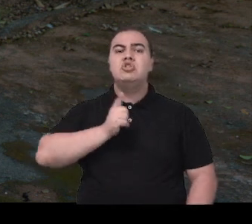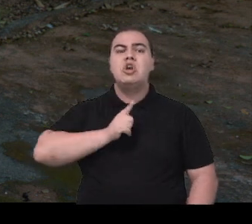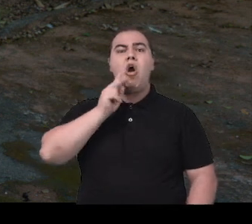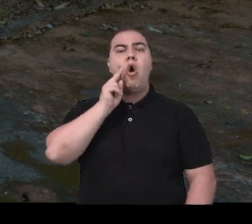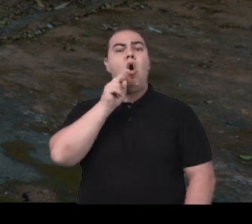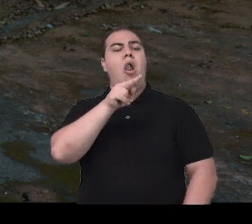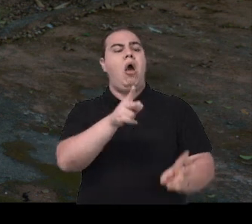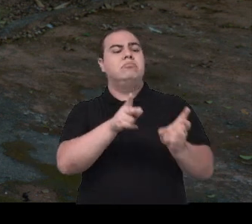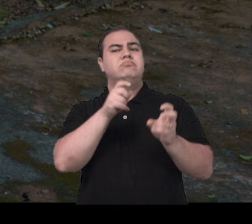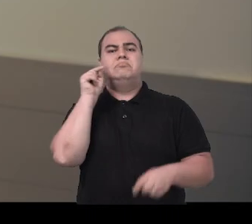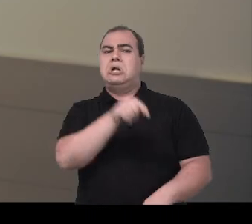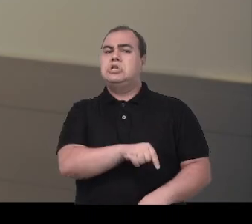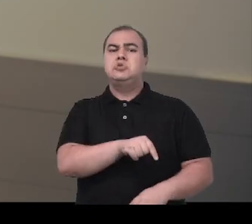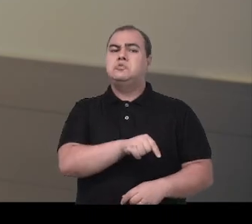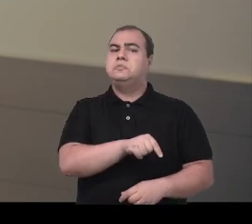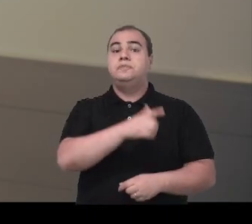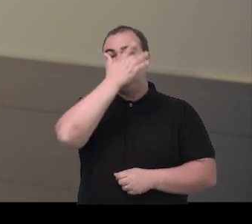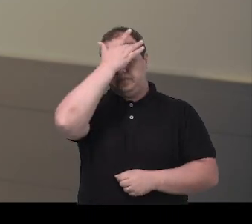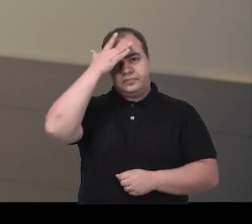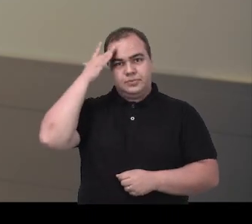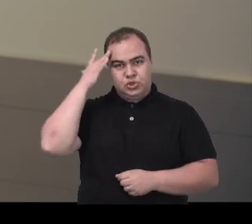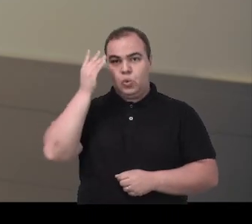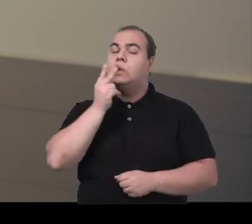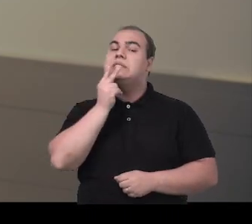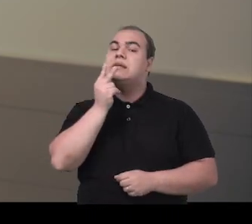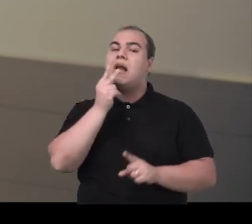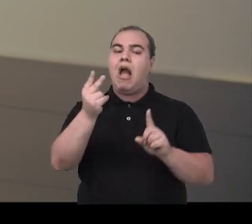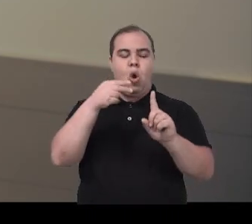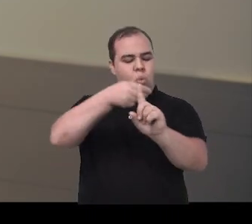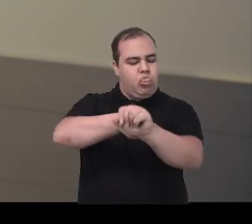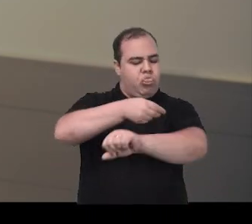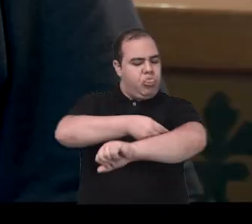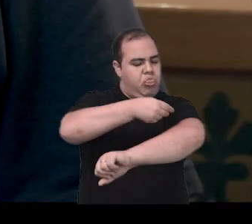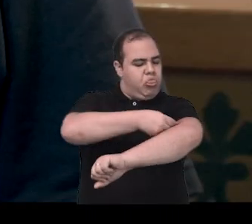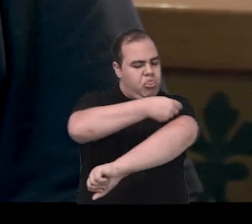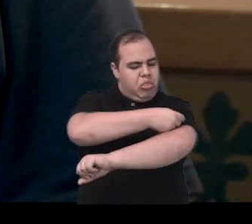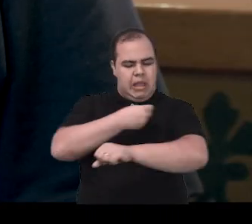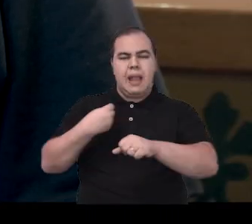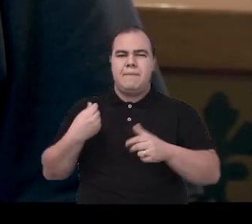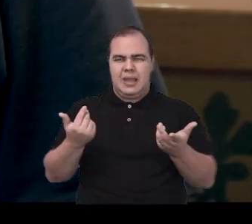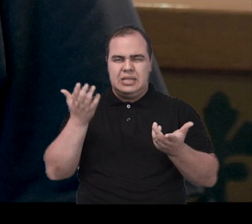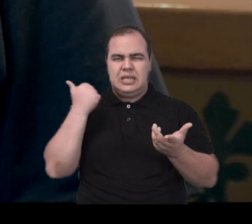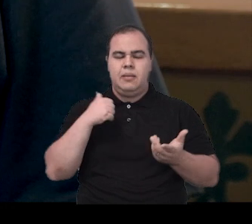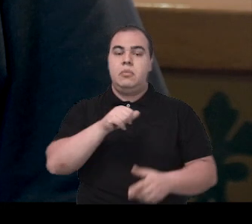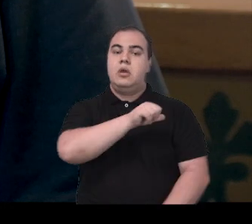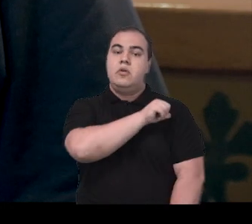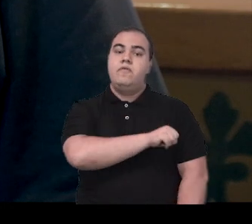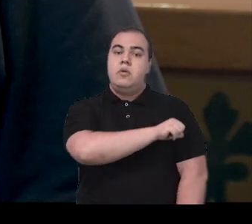ninguém tinha um olhar para isso. Pessoas queimadas pelo cigarro. E os